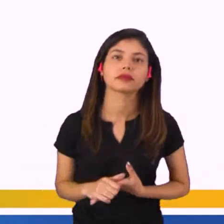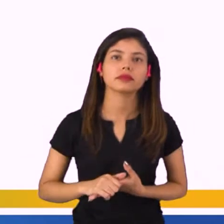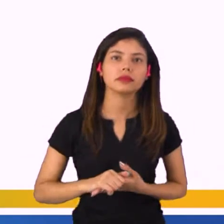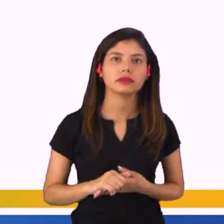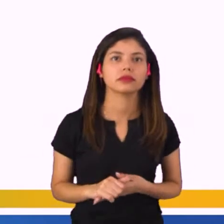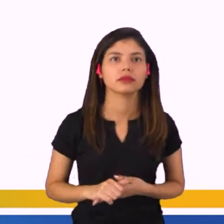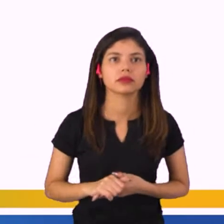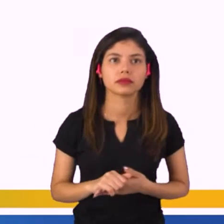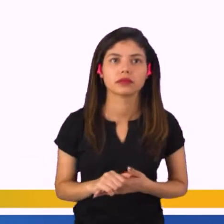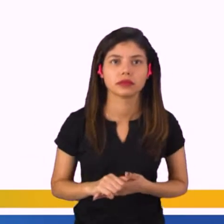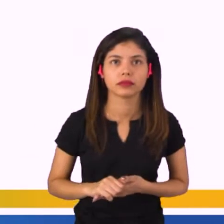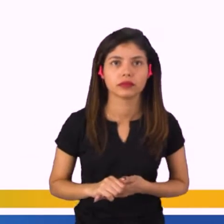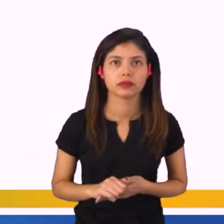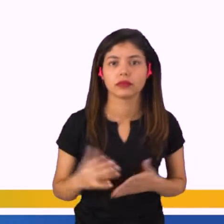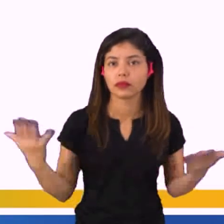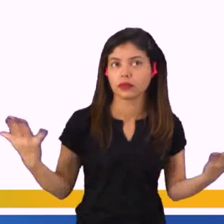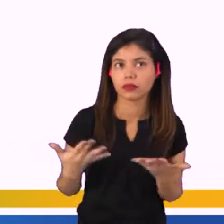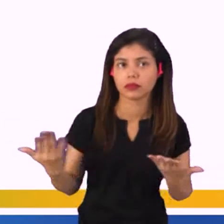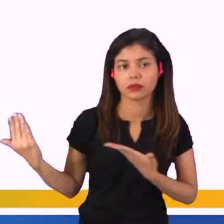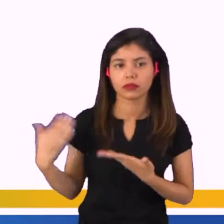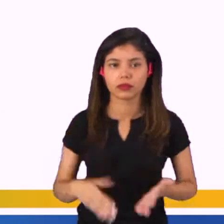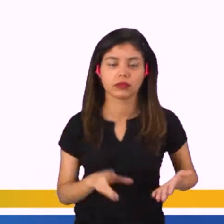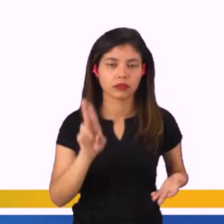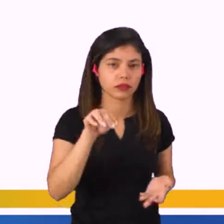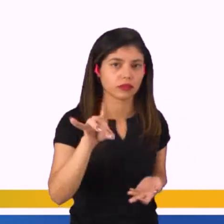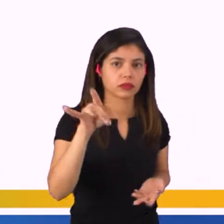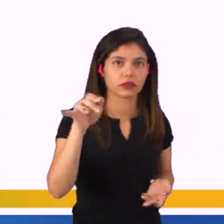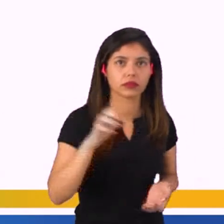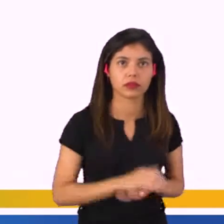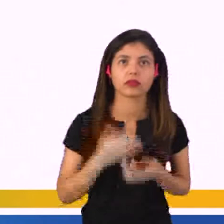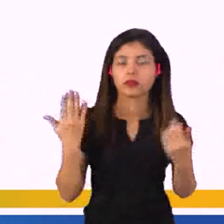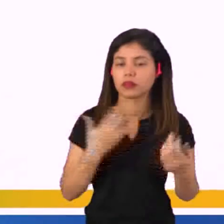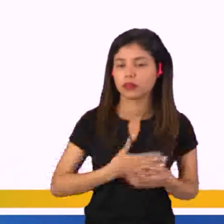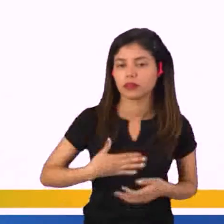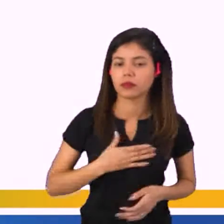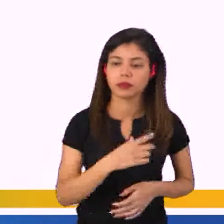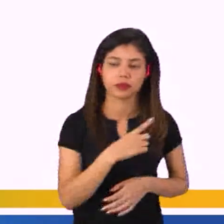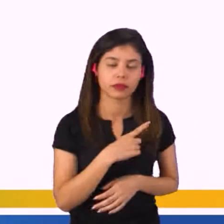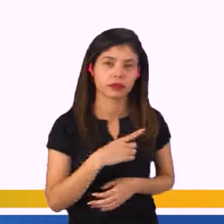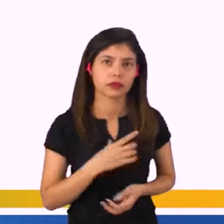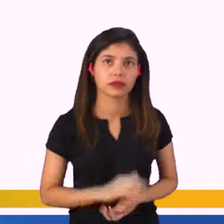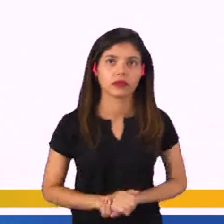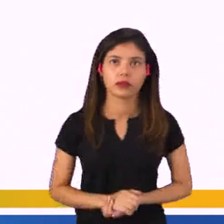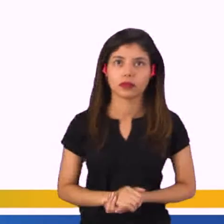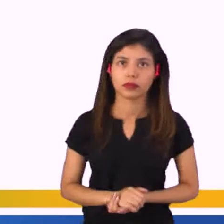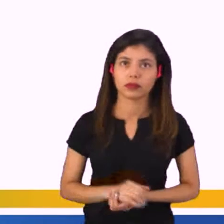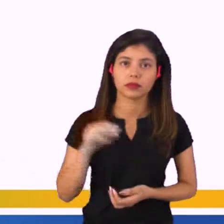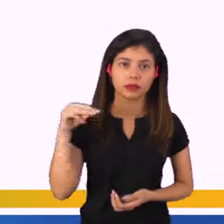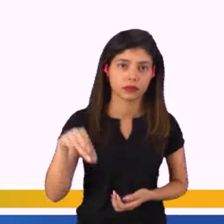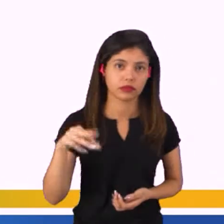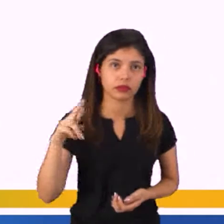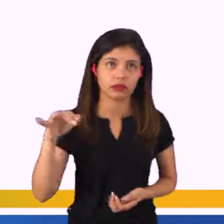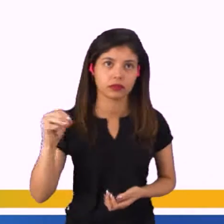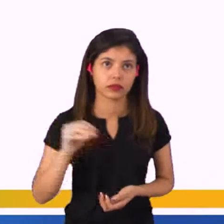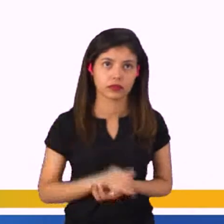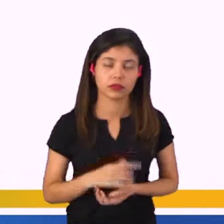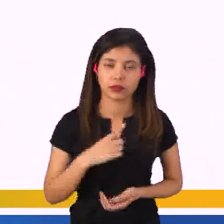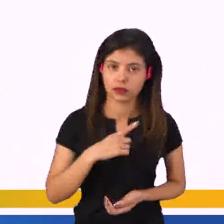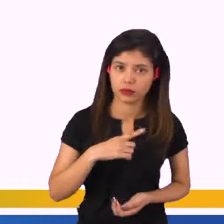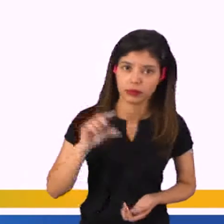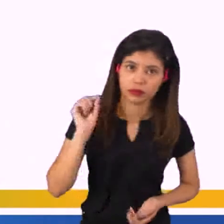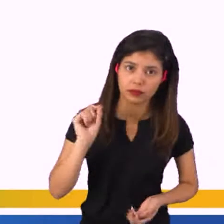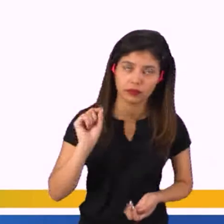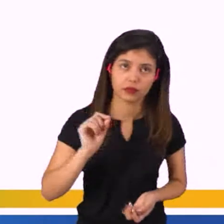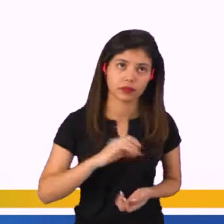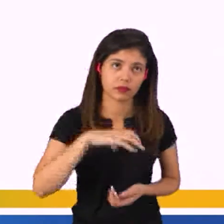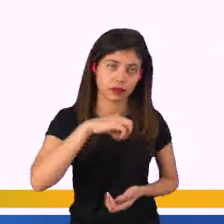por 10 vai ser igual a 9. Então, agora chegamos na unidade aí que a gente gostaria, que são os metros.